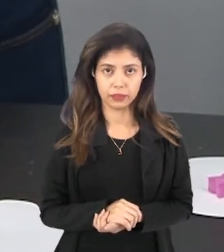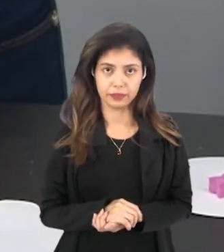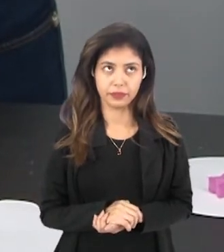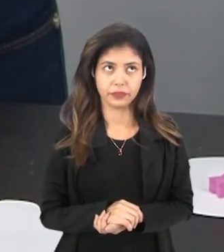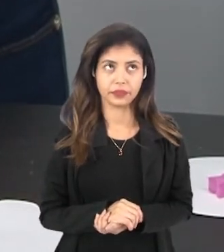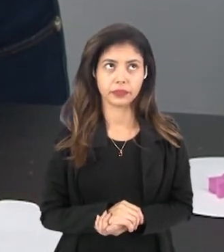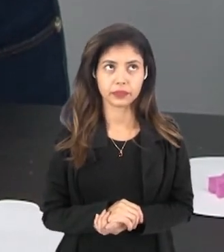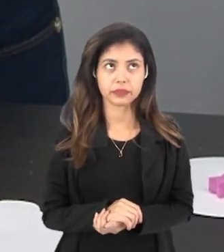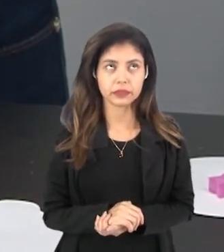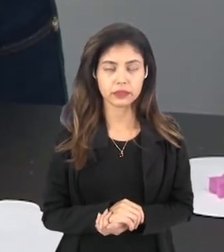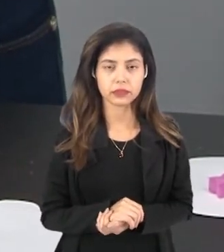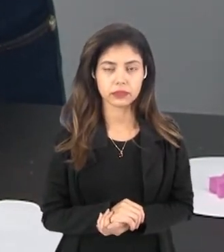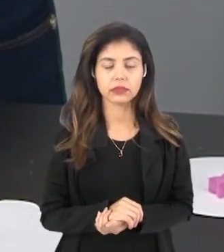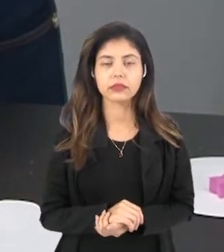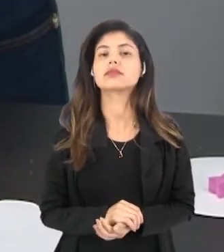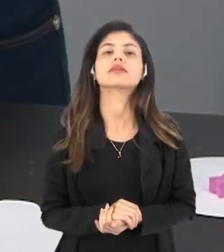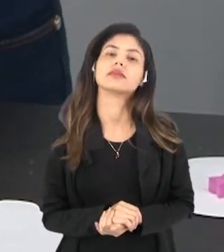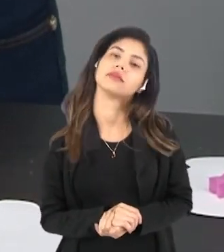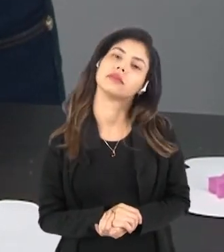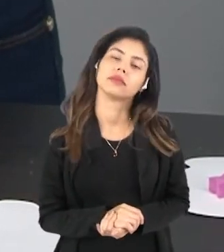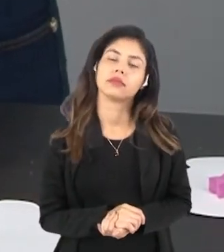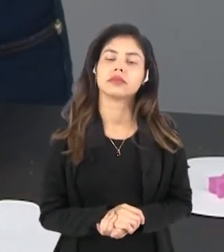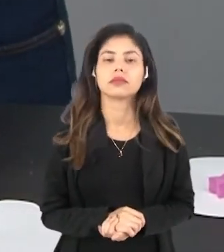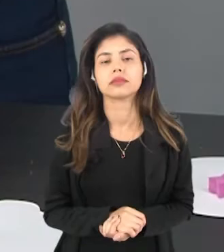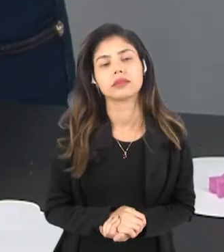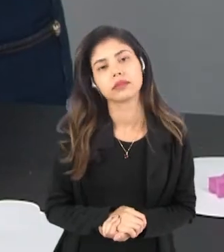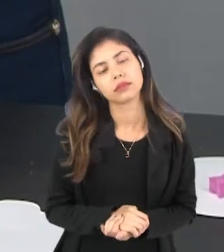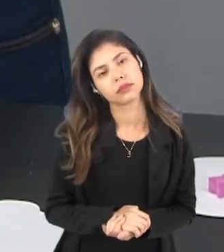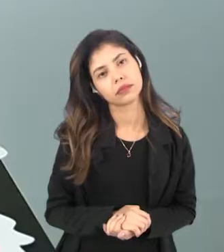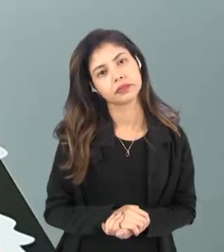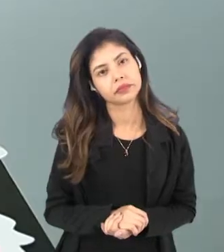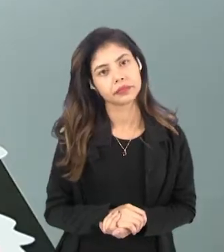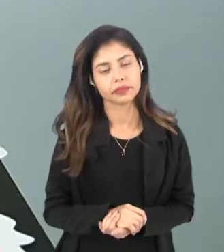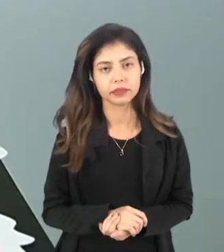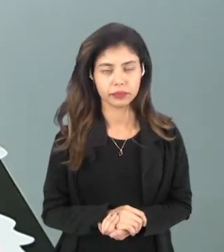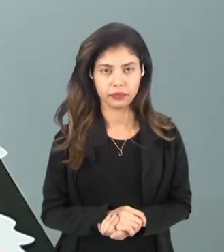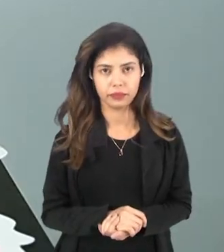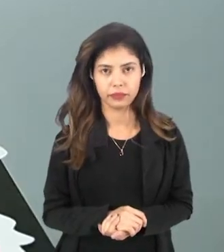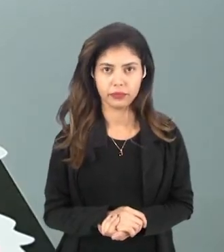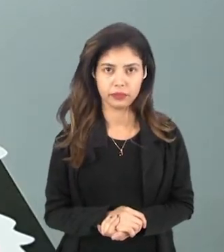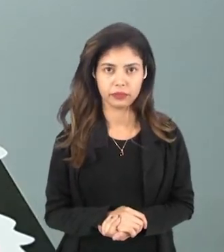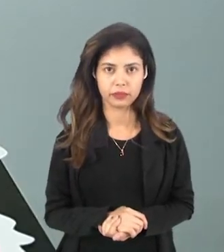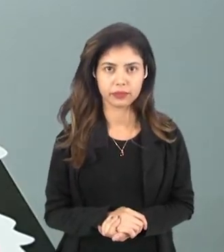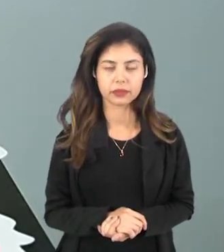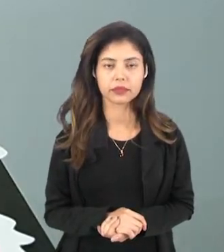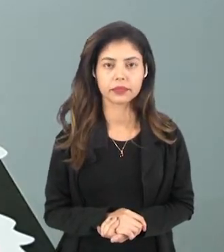menina vamos lá vamos tirar a palavra qual será a palavra